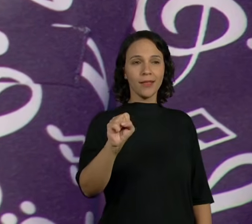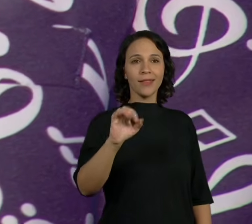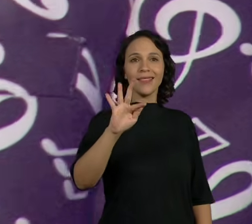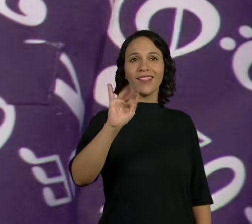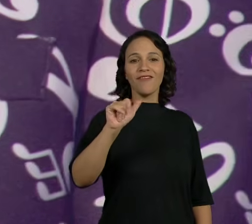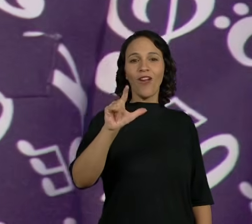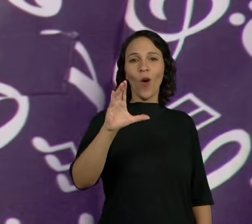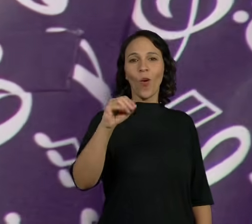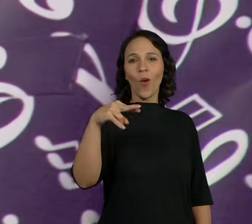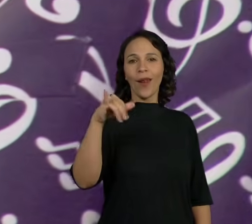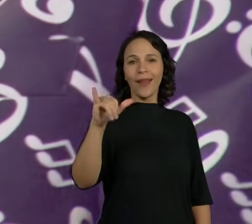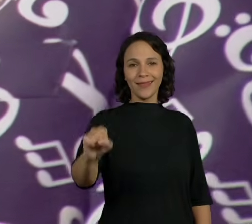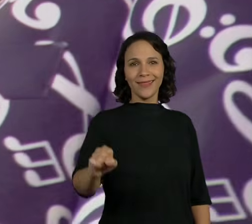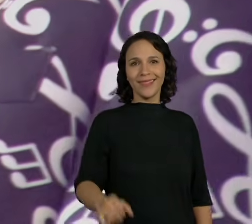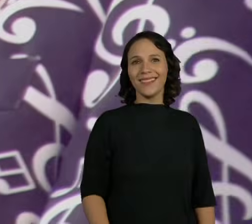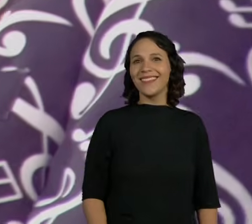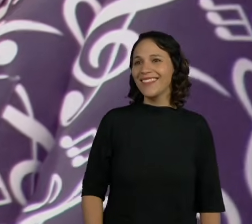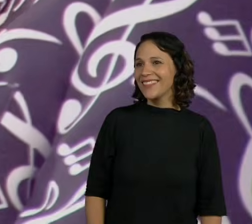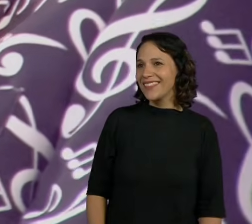falcones.